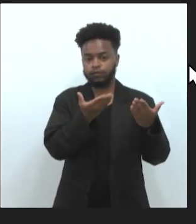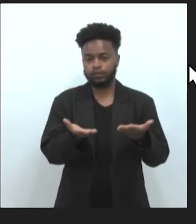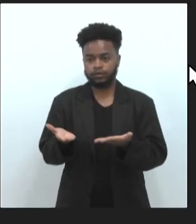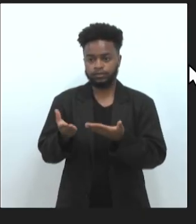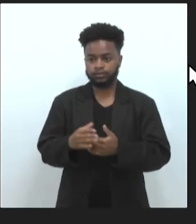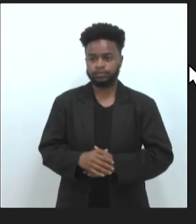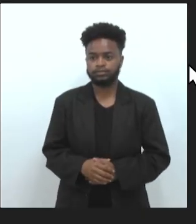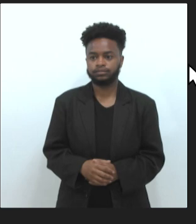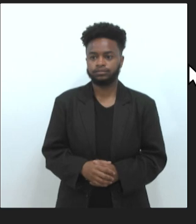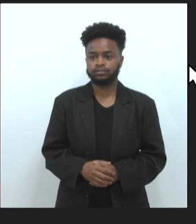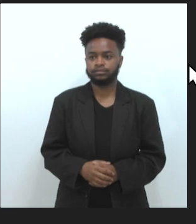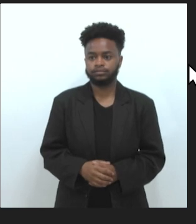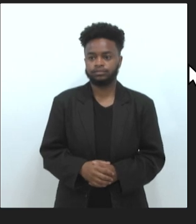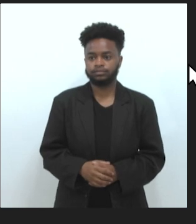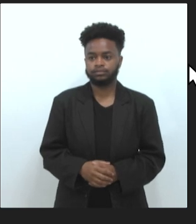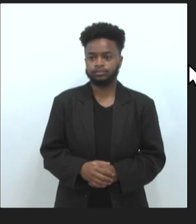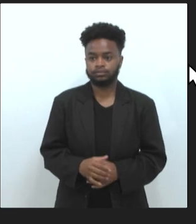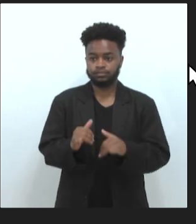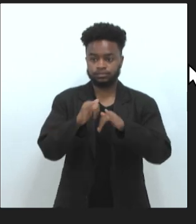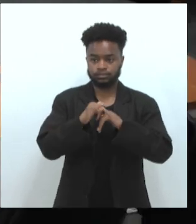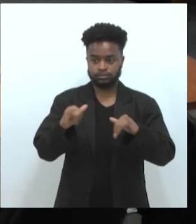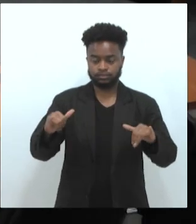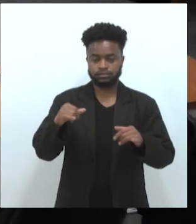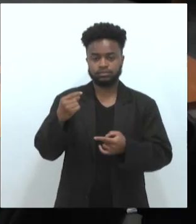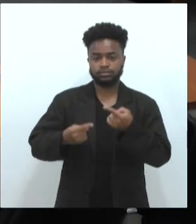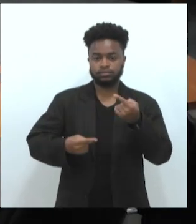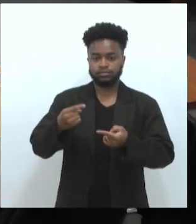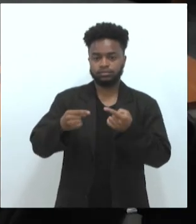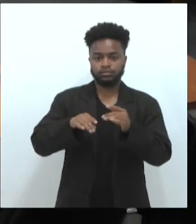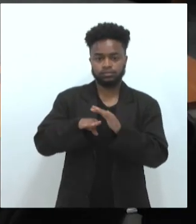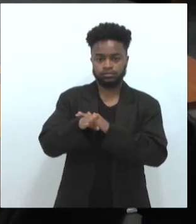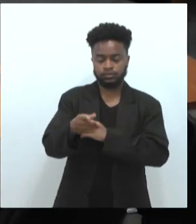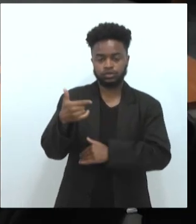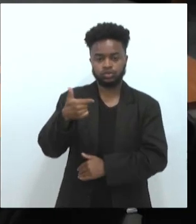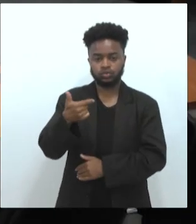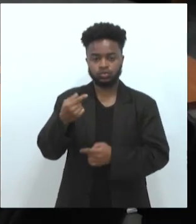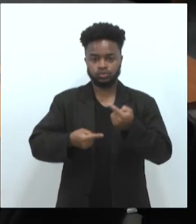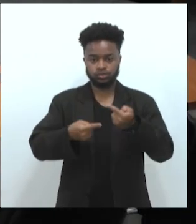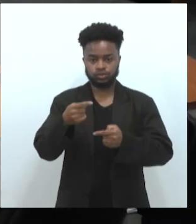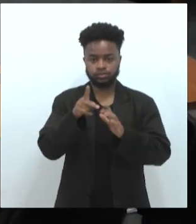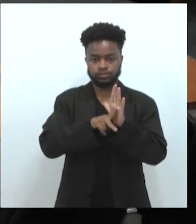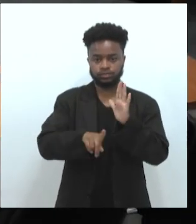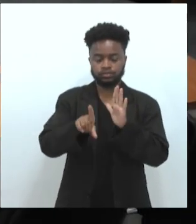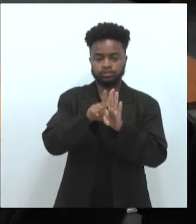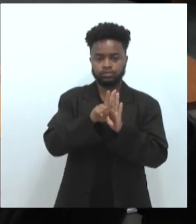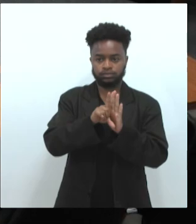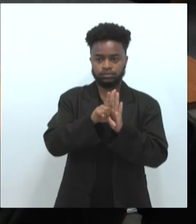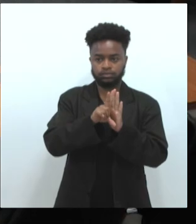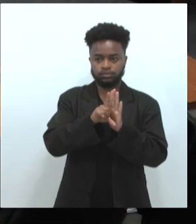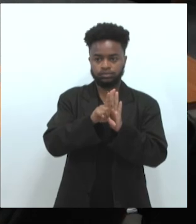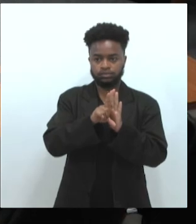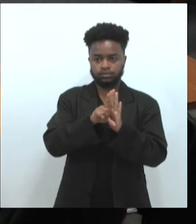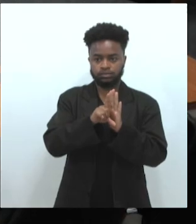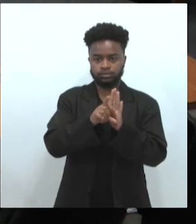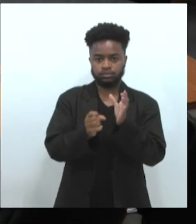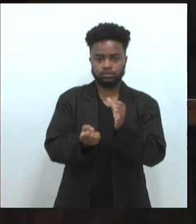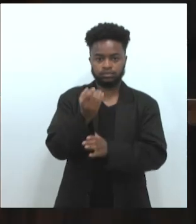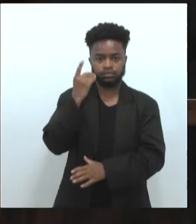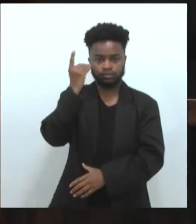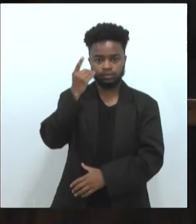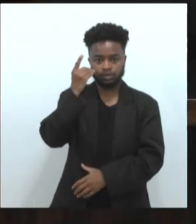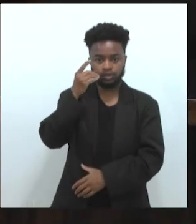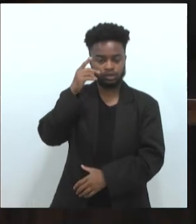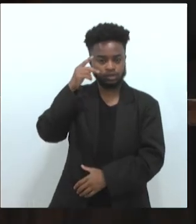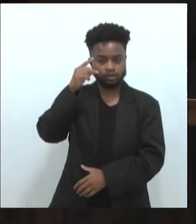Bom dia. Anuncio, em tramitação ordinária, em segunda discussão, projeto de lei de autoria da deputada Tia Ju,